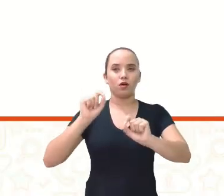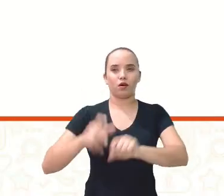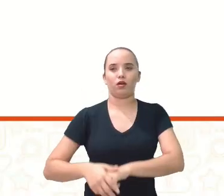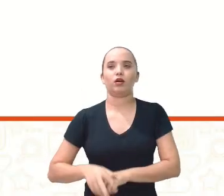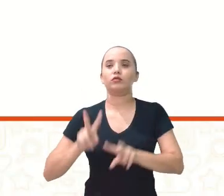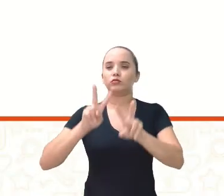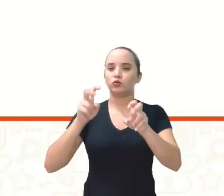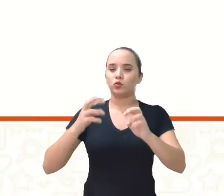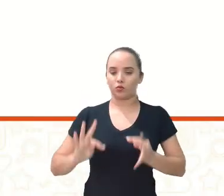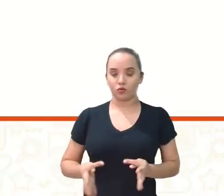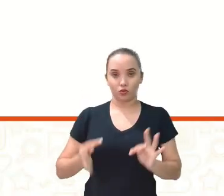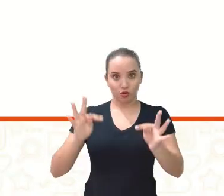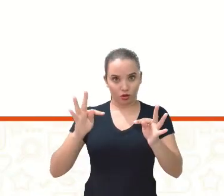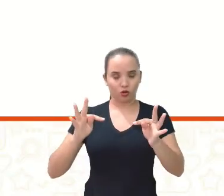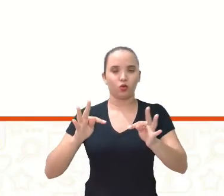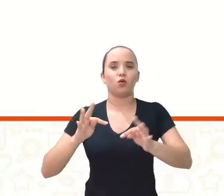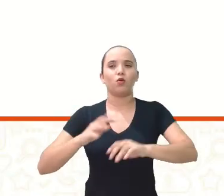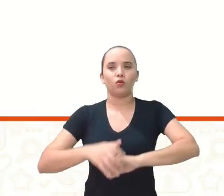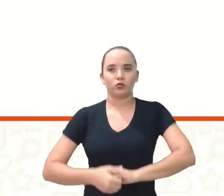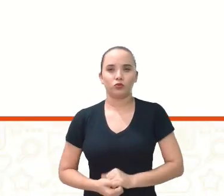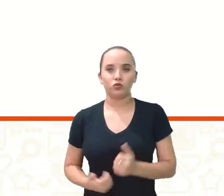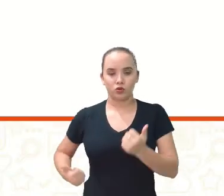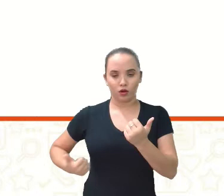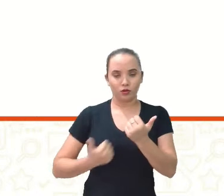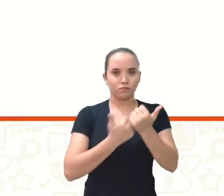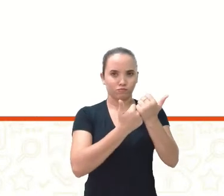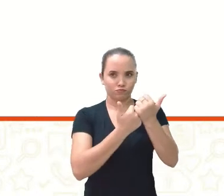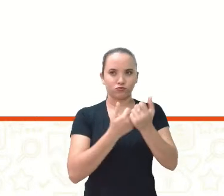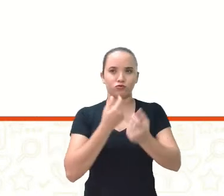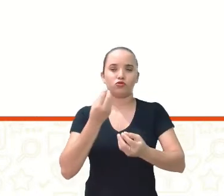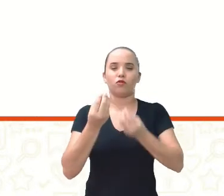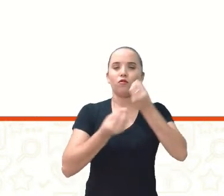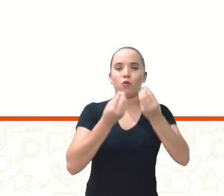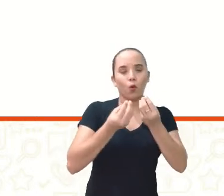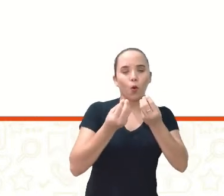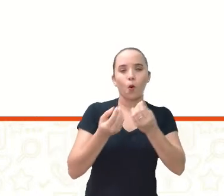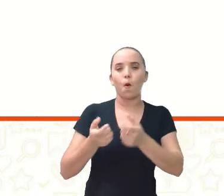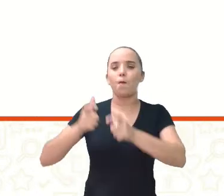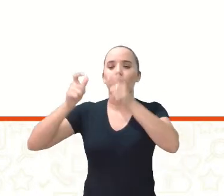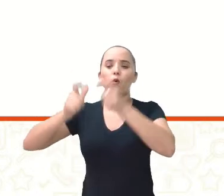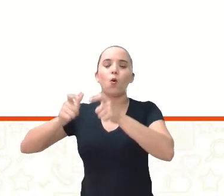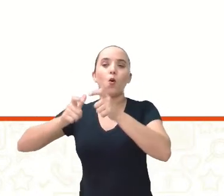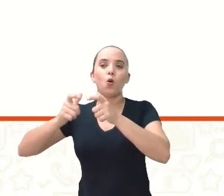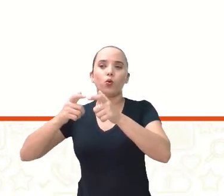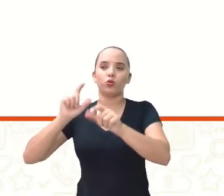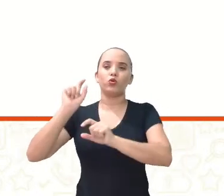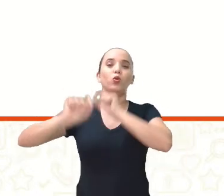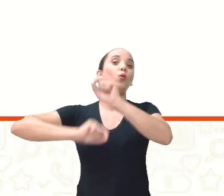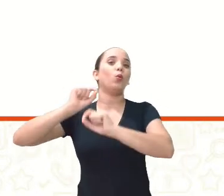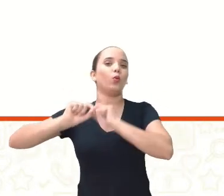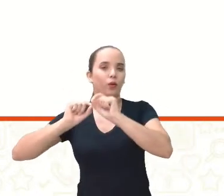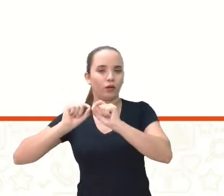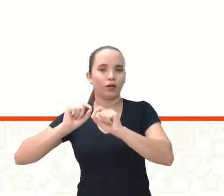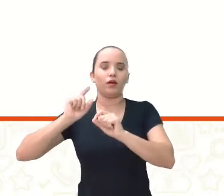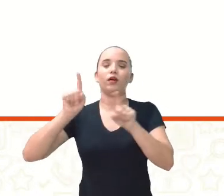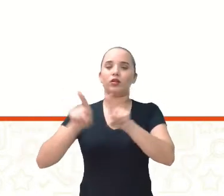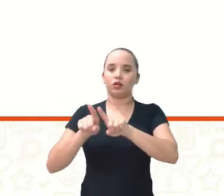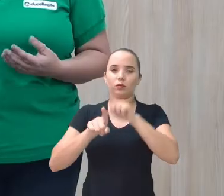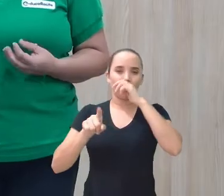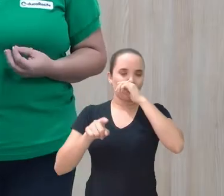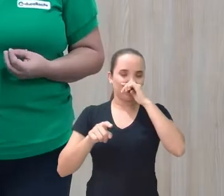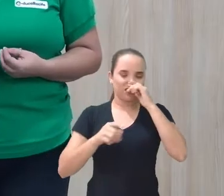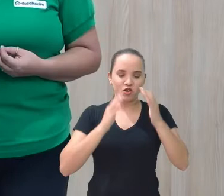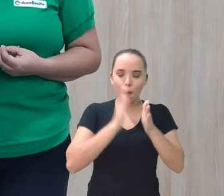tecnologias assistivas, o que são elas, como aplicá-las e onde aplicá-las. Falamos do processo que